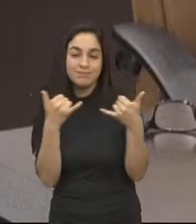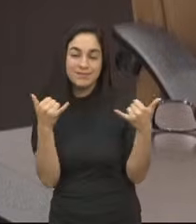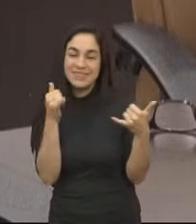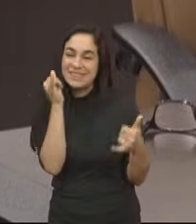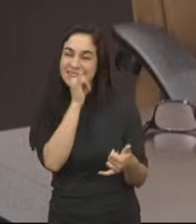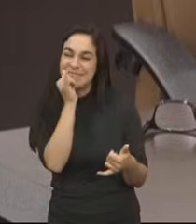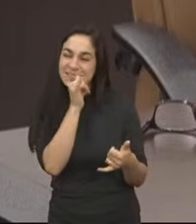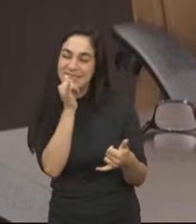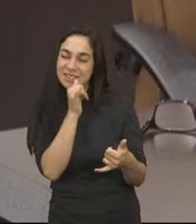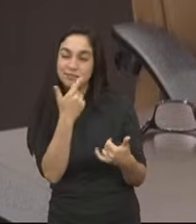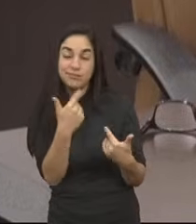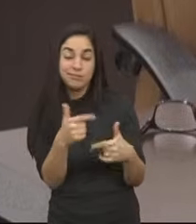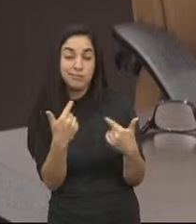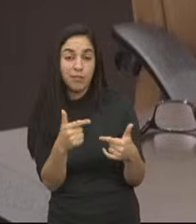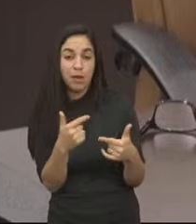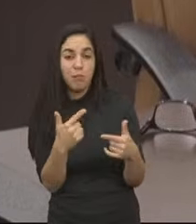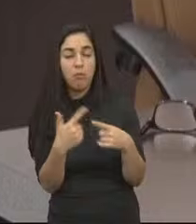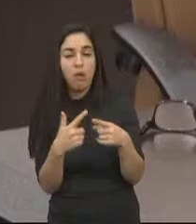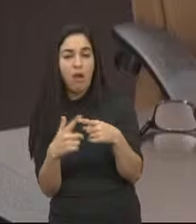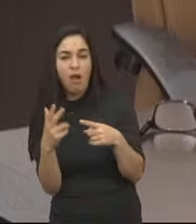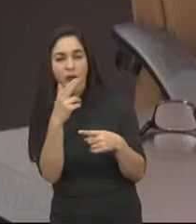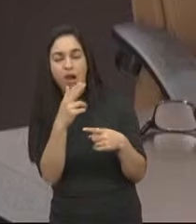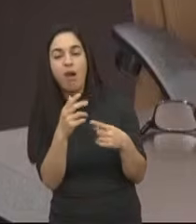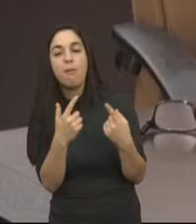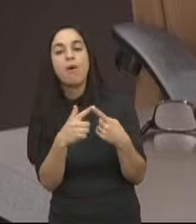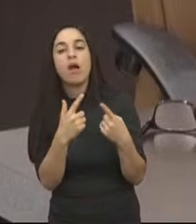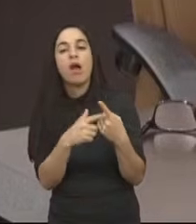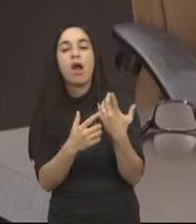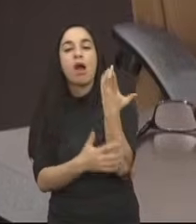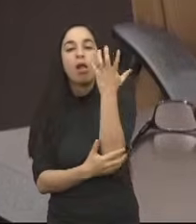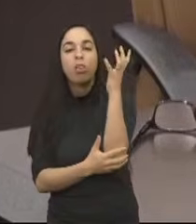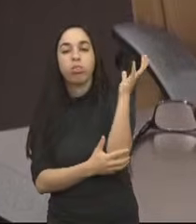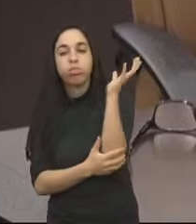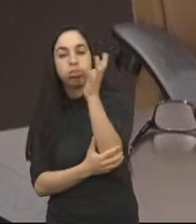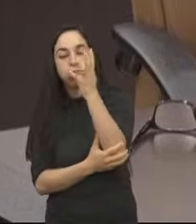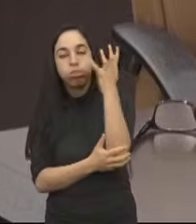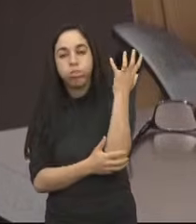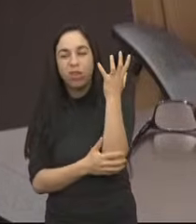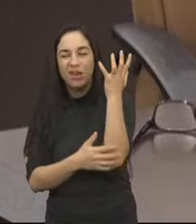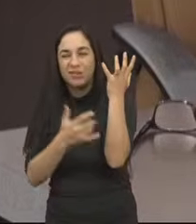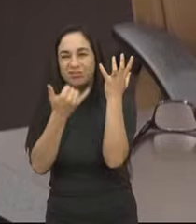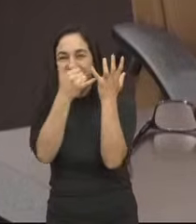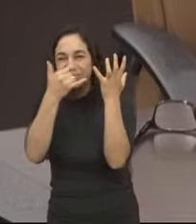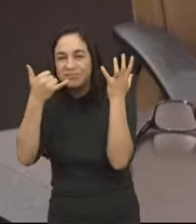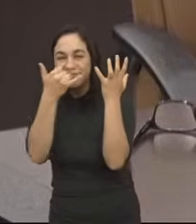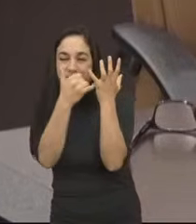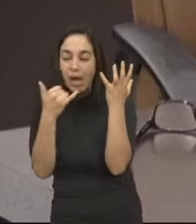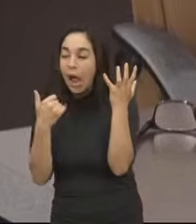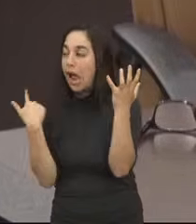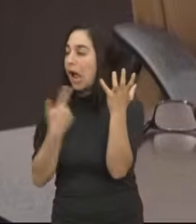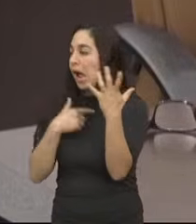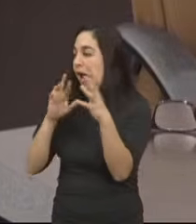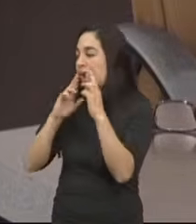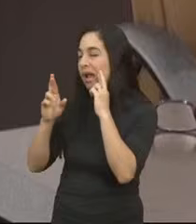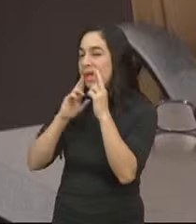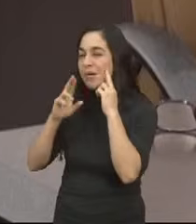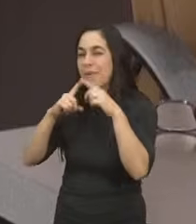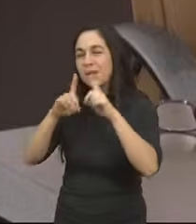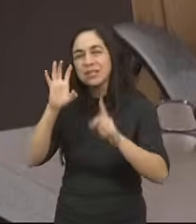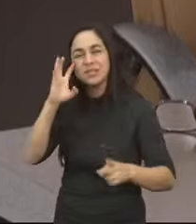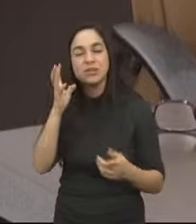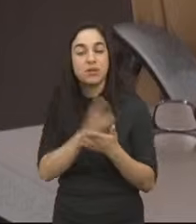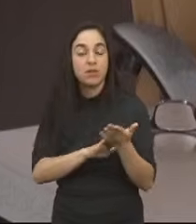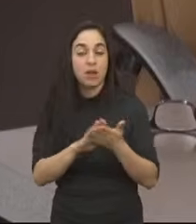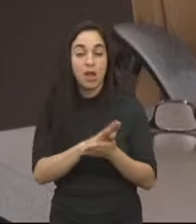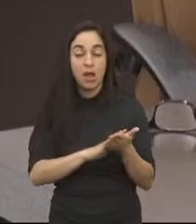entrelaçada, os bambu que tem lá, muito difícil, cai direto a energia, reclama, e eles não solucionam os problemas. No